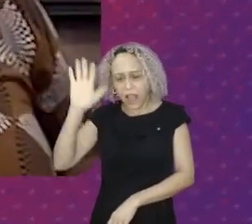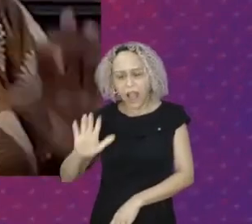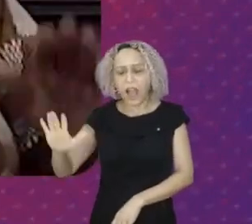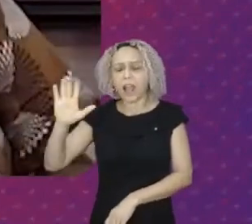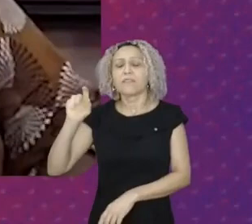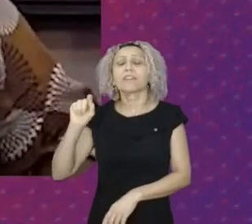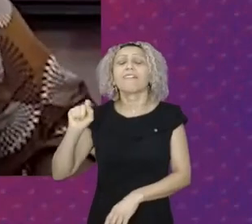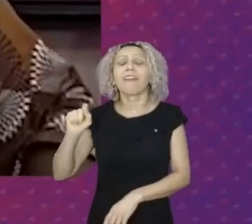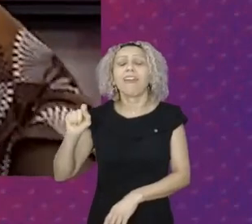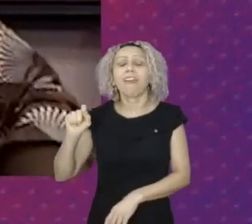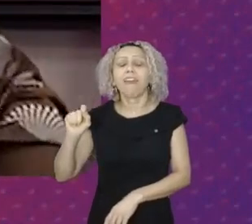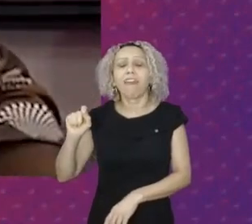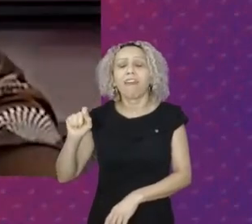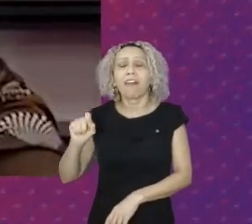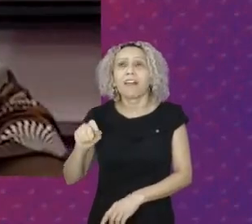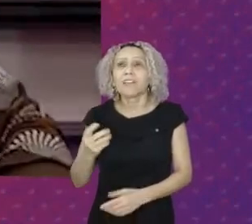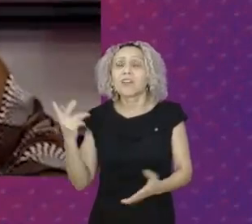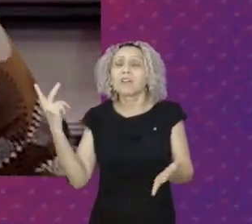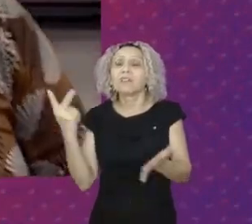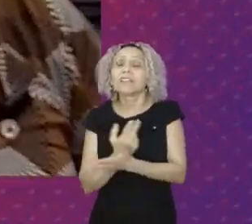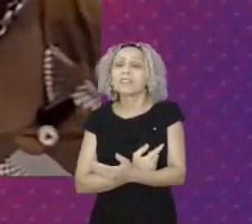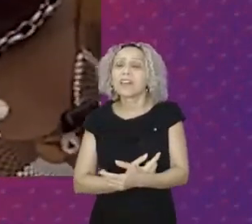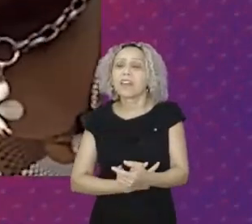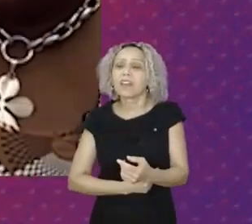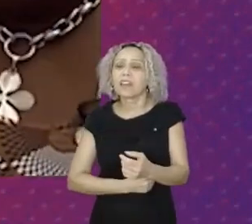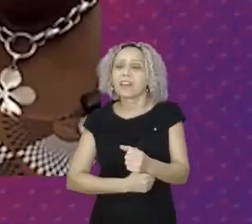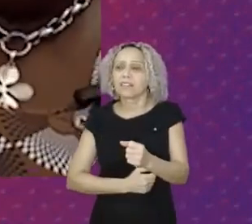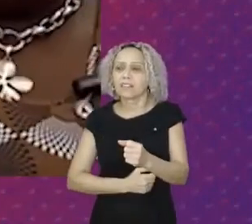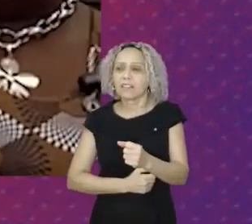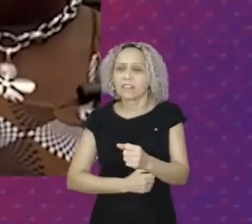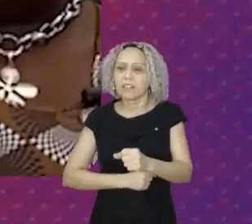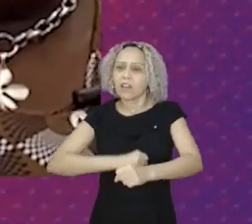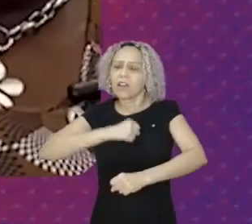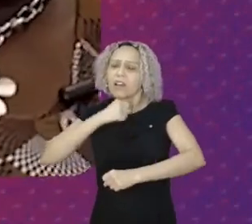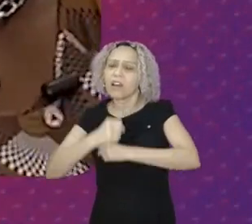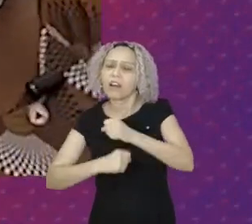falei. É assim.